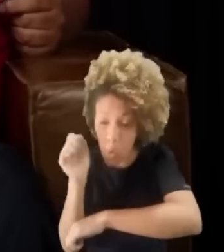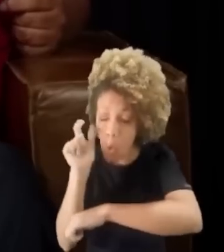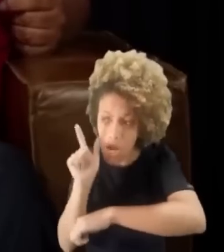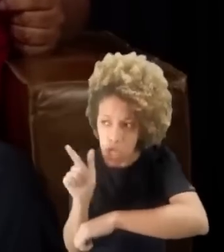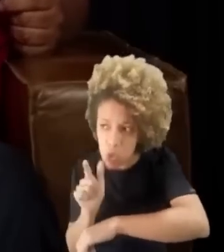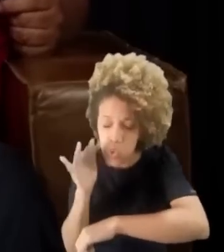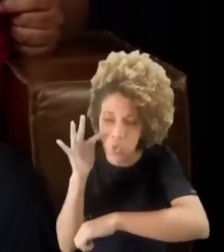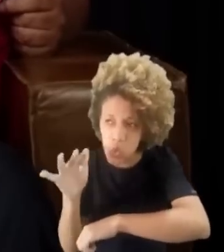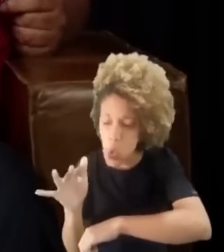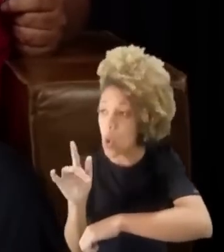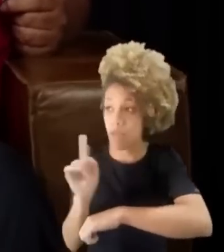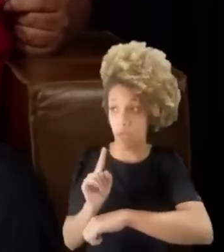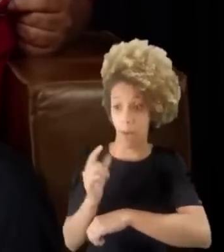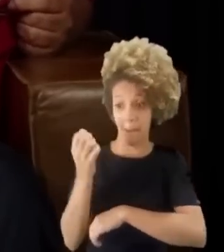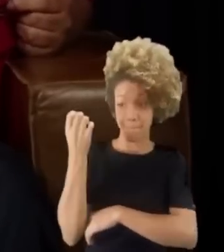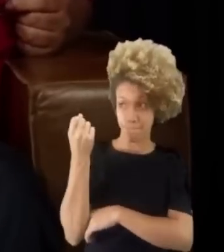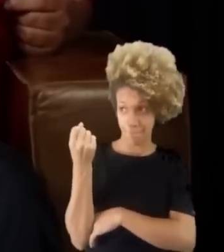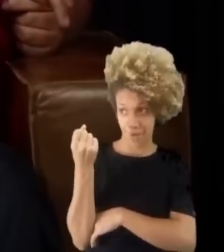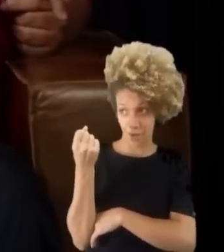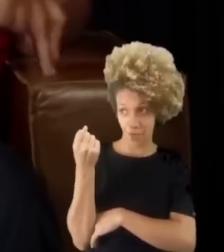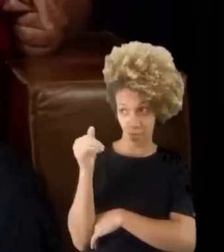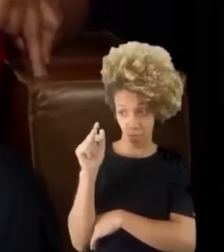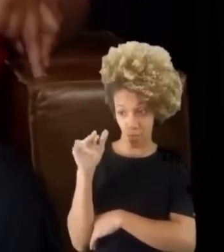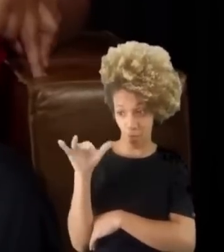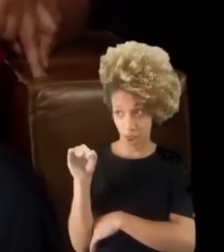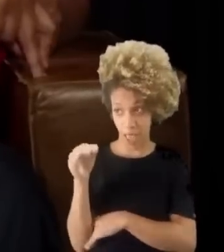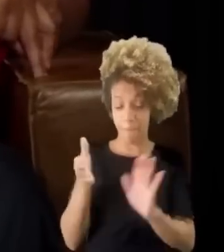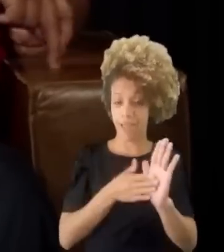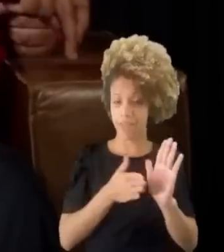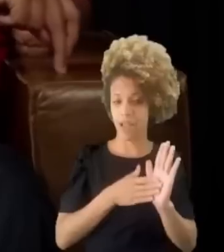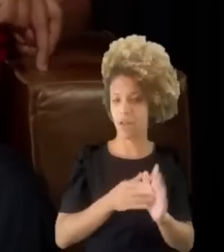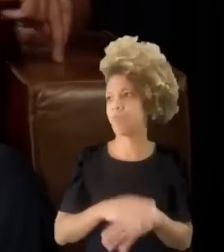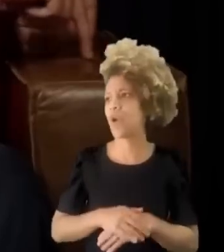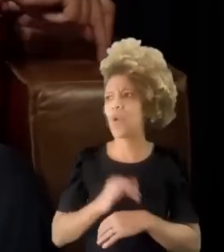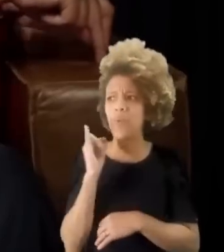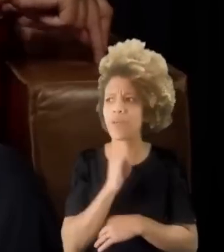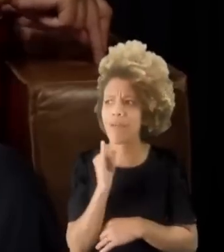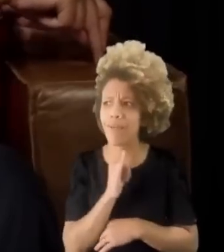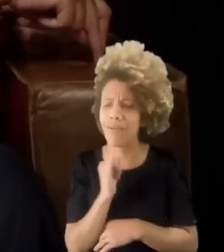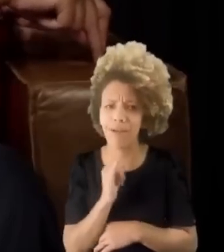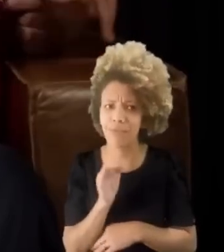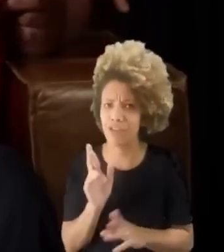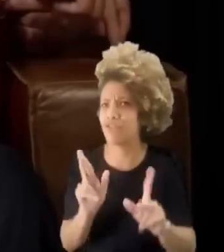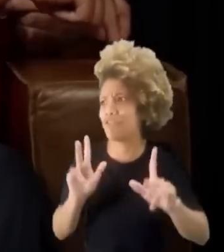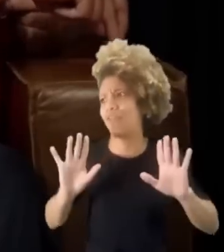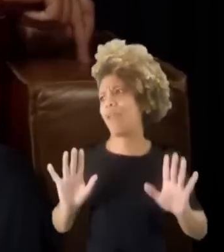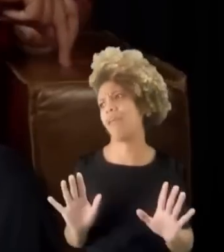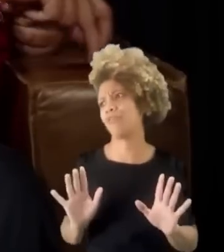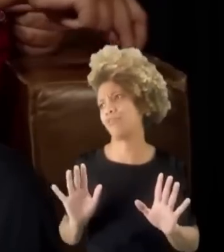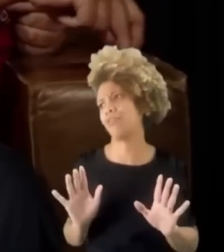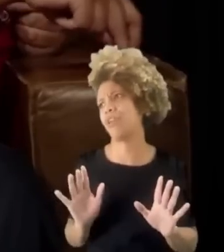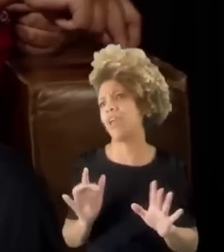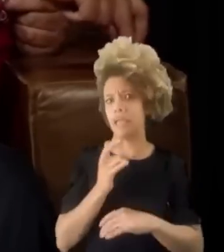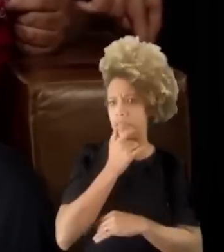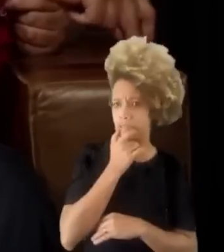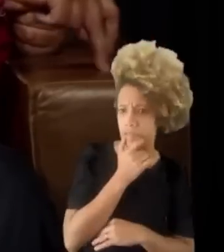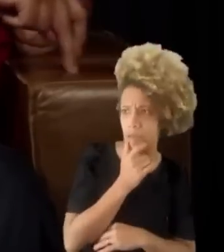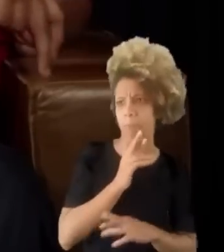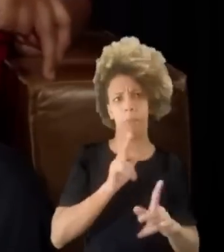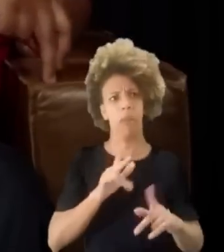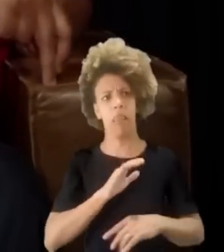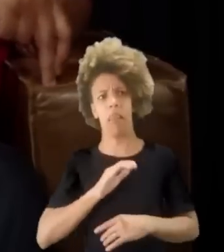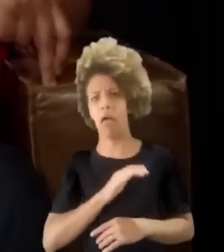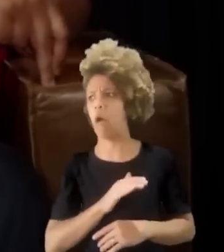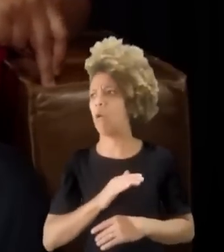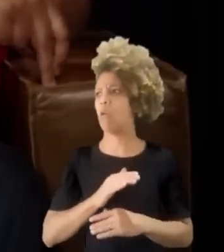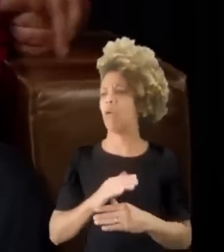alguém do olho azul de alguém ou do coisa branco para mim uma ideia porque o italiano ele não tem nada a ver com isso o suíço não tem nada a ver com alemão e